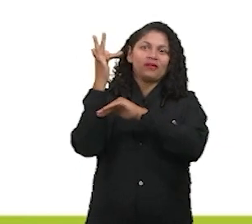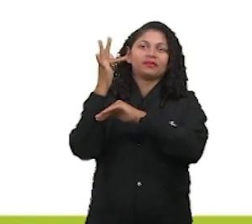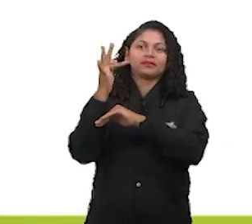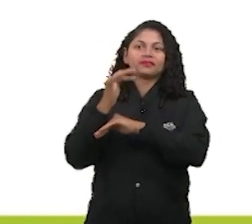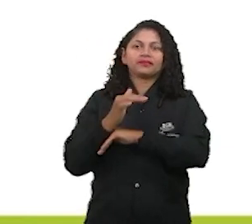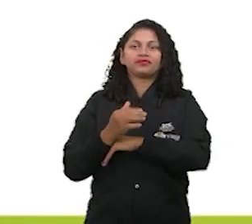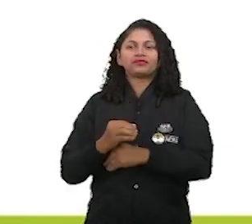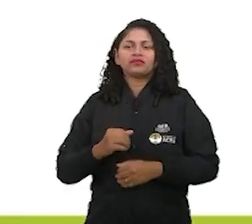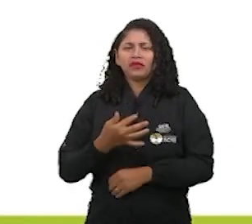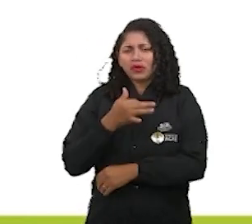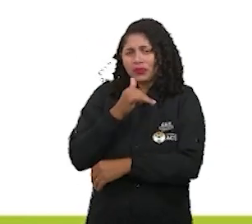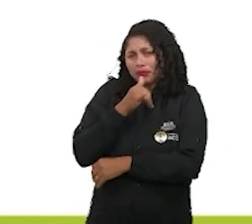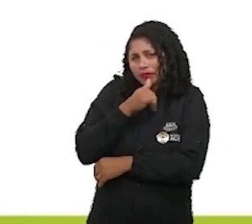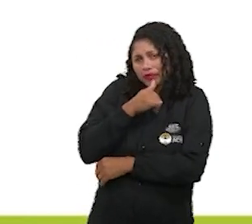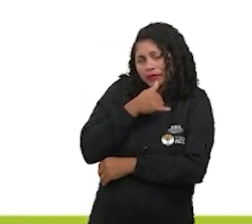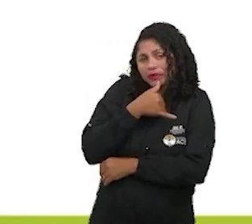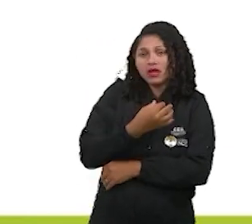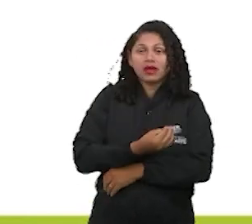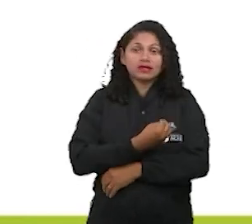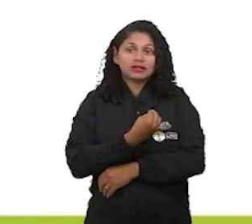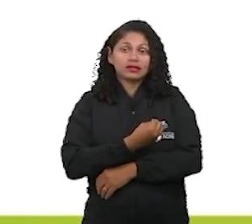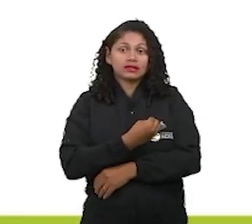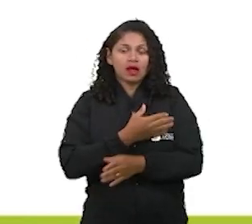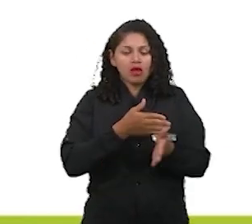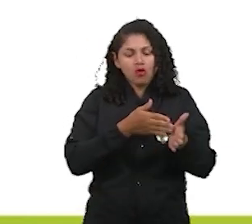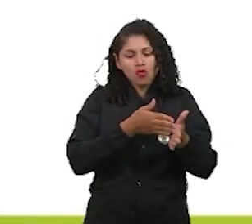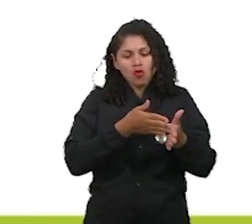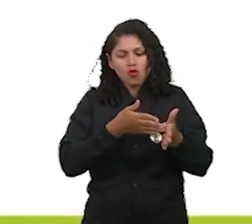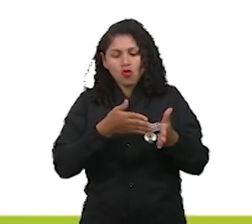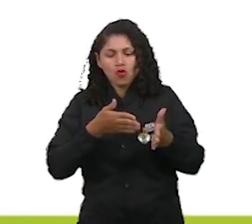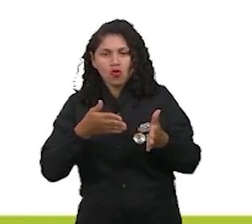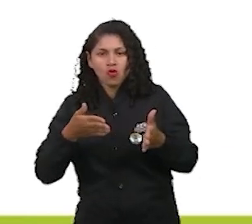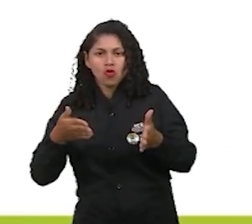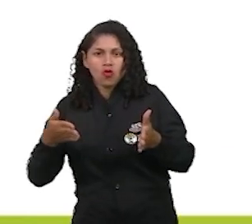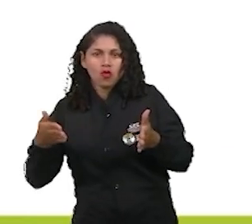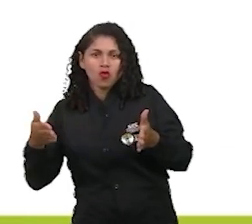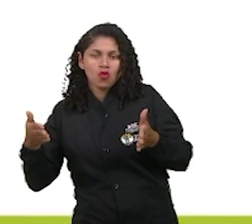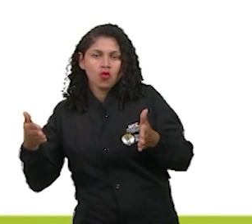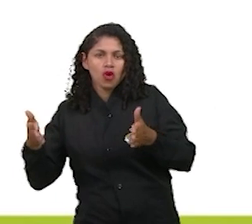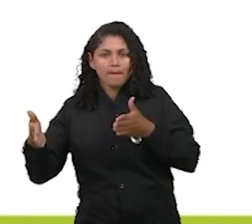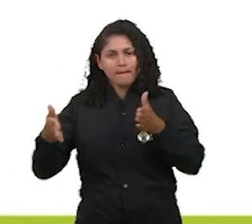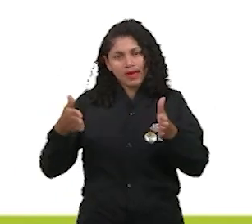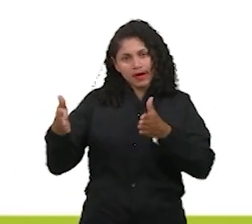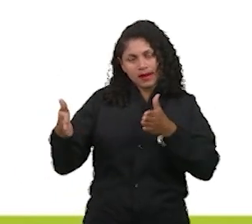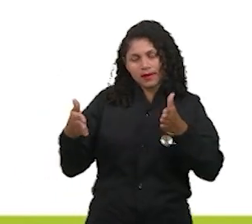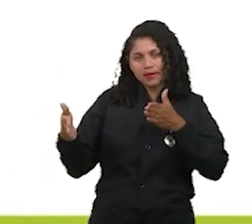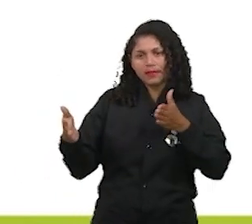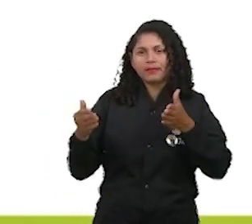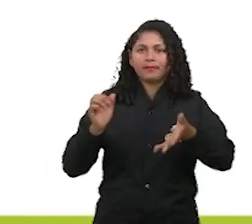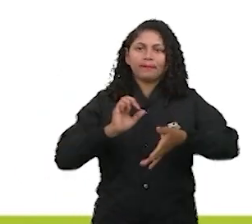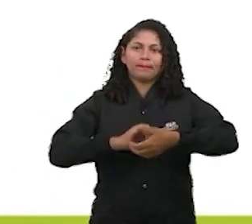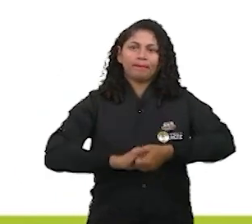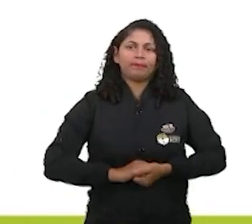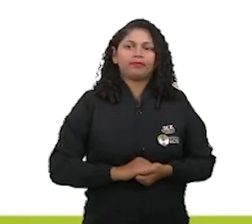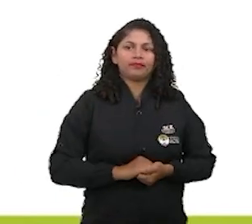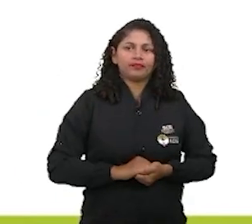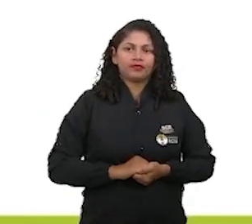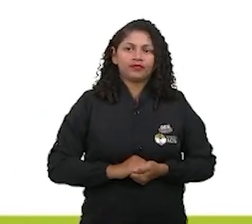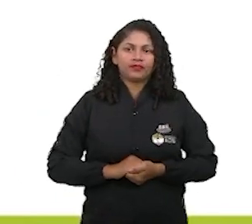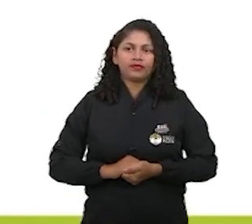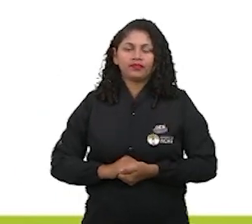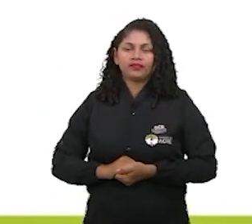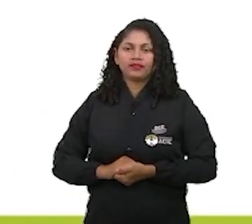existencialismo, passagem do tempo. Nessa questão da passagem do tempo, ela trabalha em vários poemas, inclusive vamos